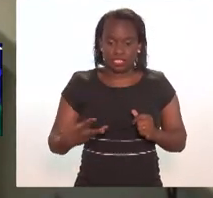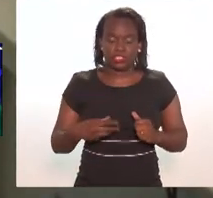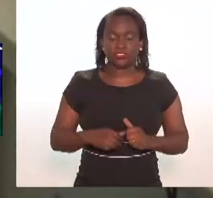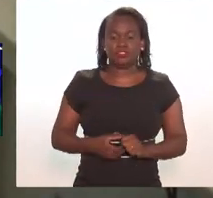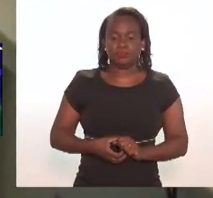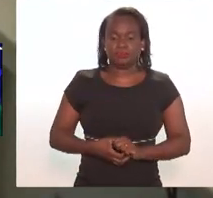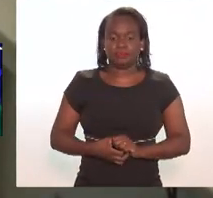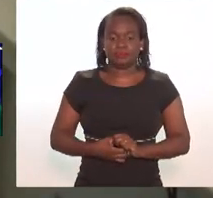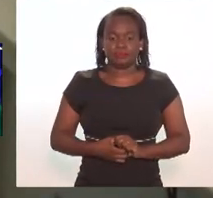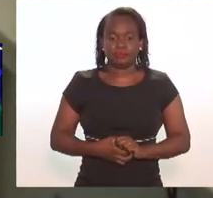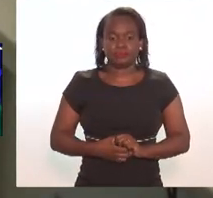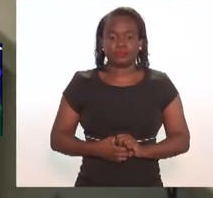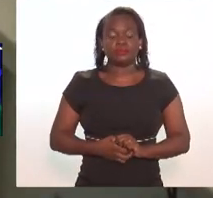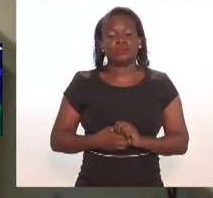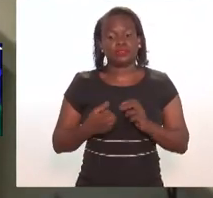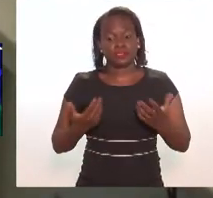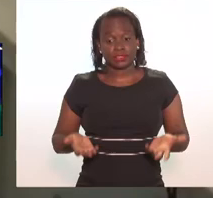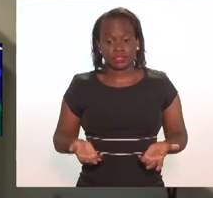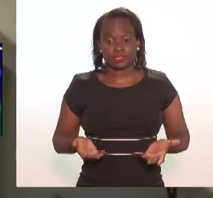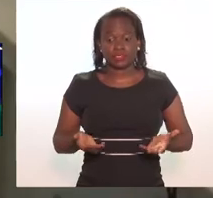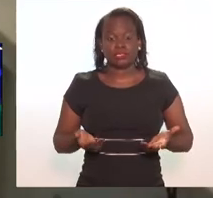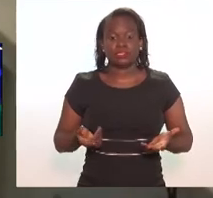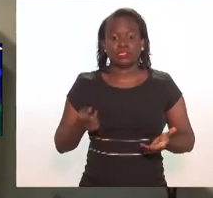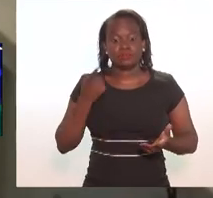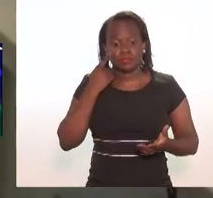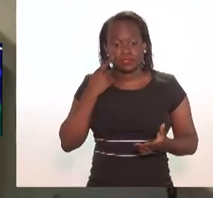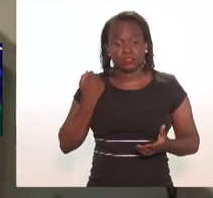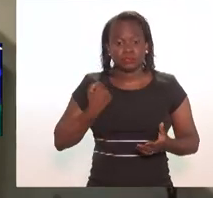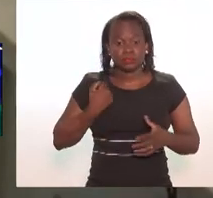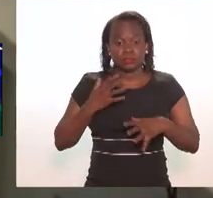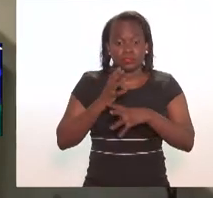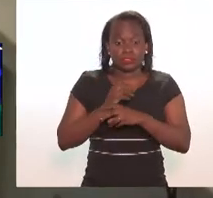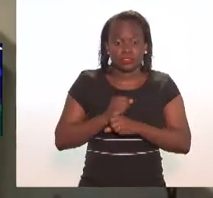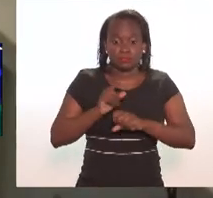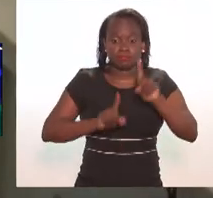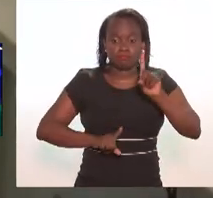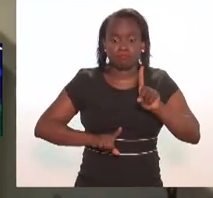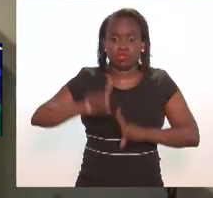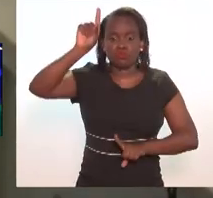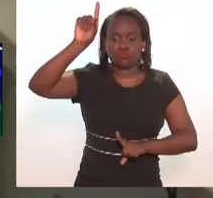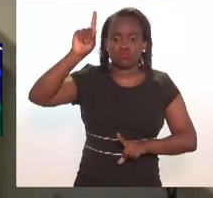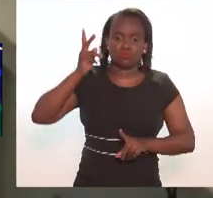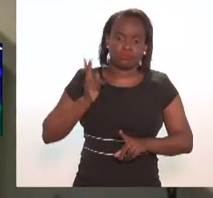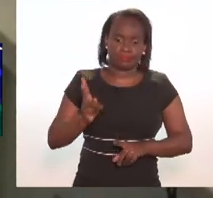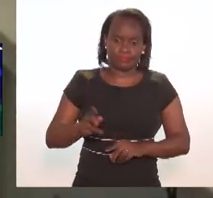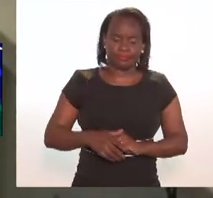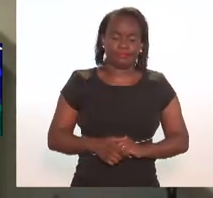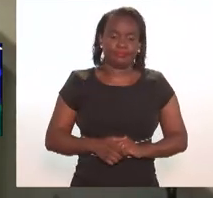123. E indicador em ascensão.